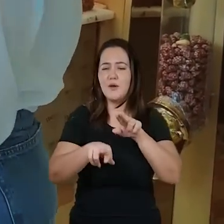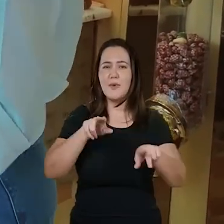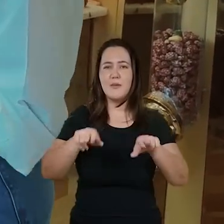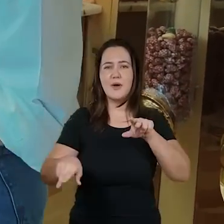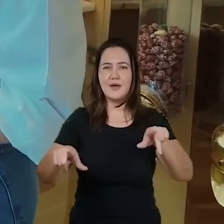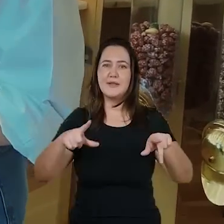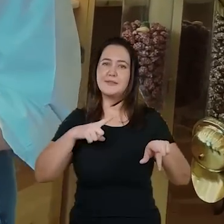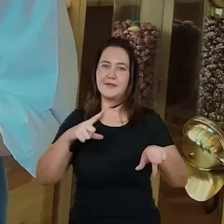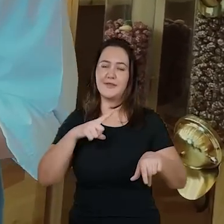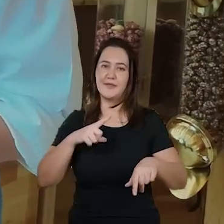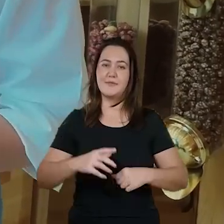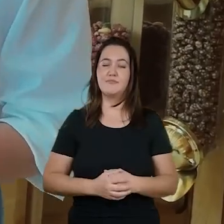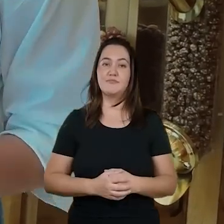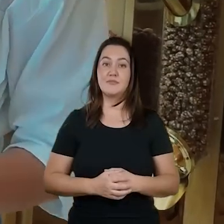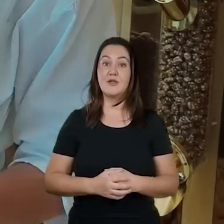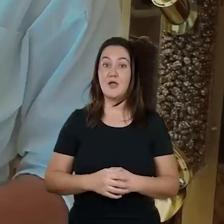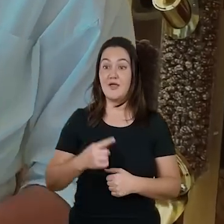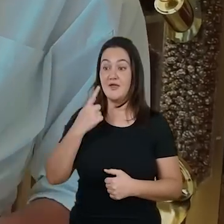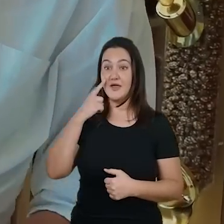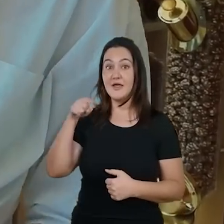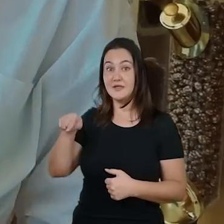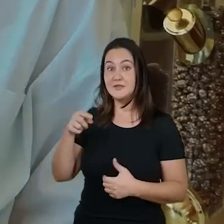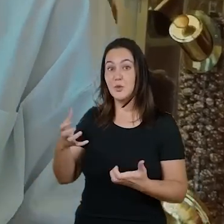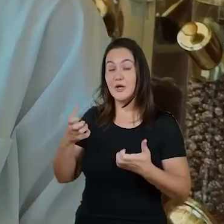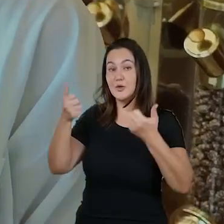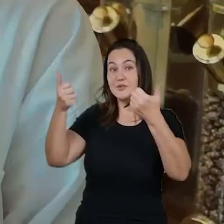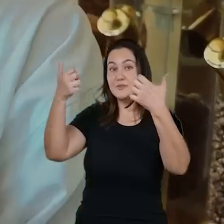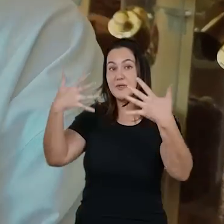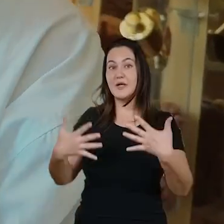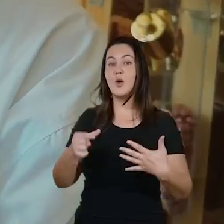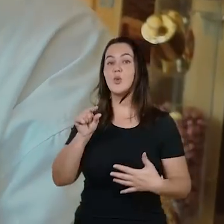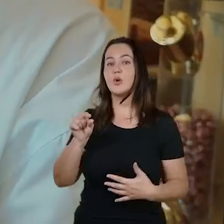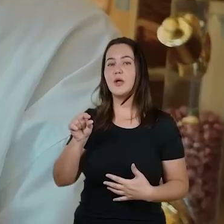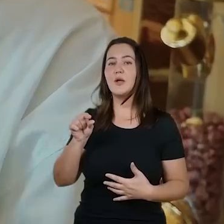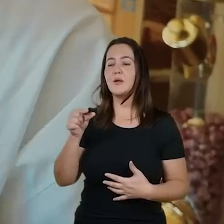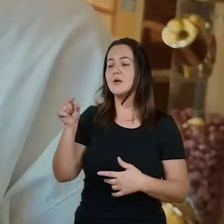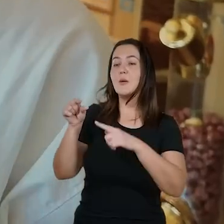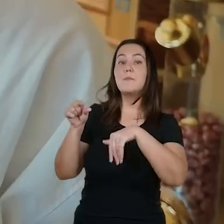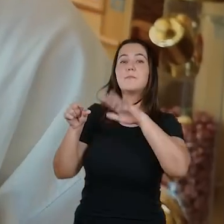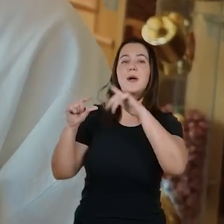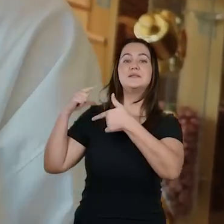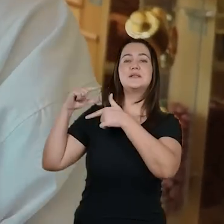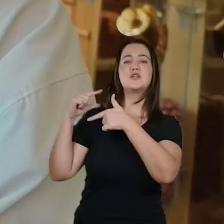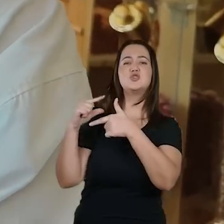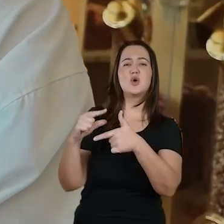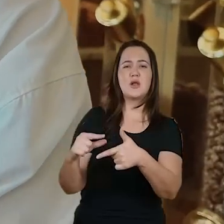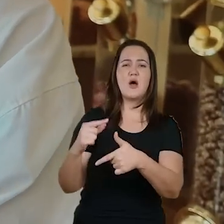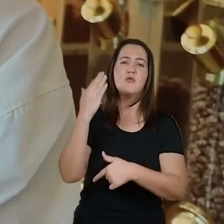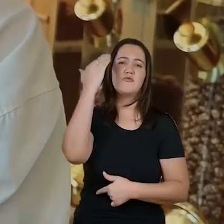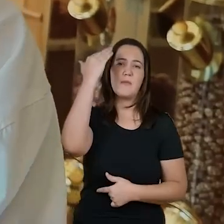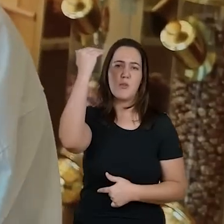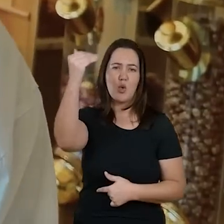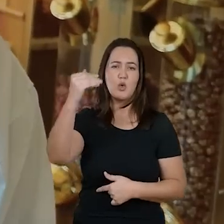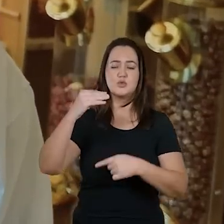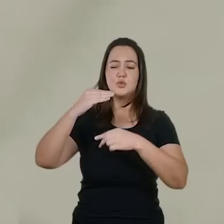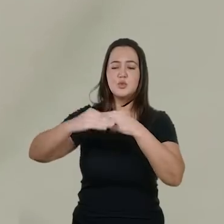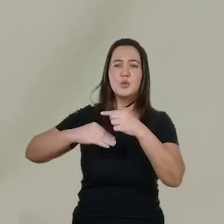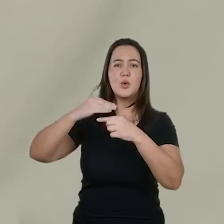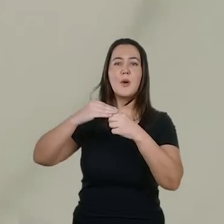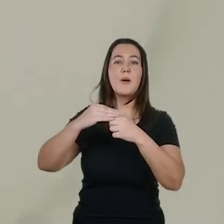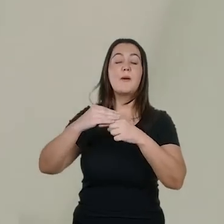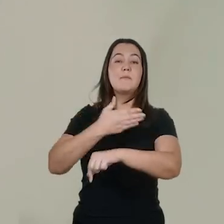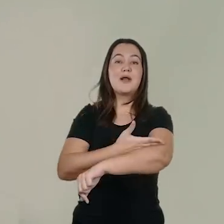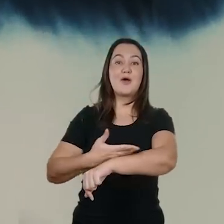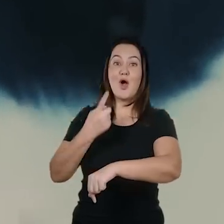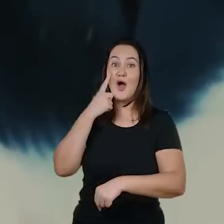várias opções realmente. E esse daqui é o que eu quero falar mais. Ele é o mais tradicional, com essa casquinha branca assim, e ele